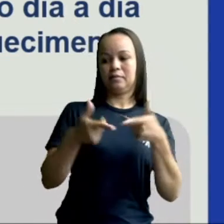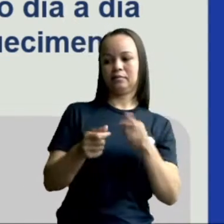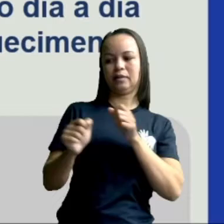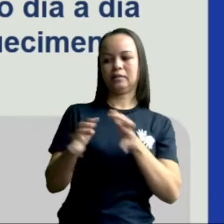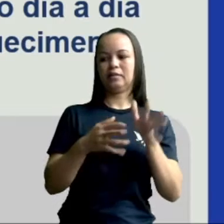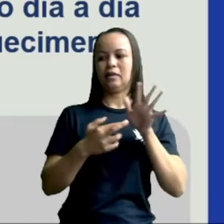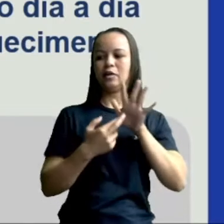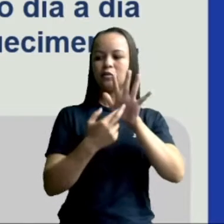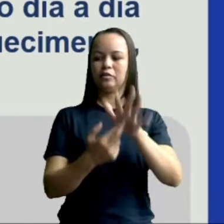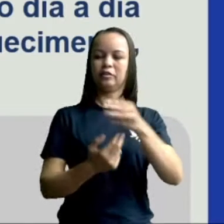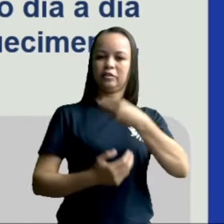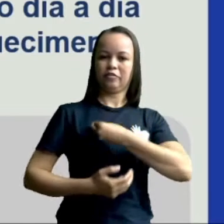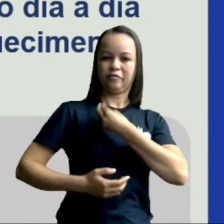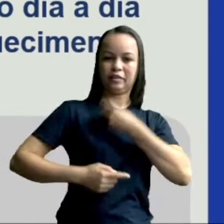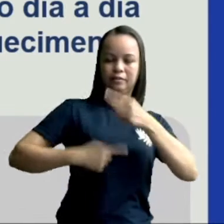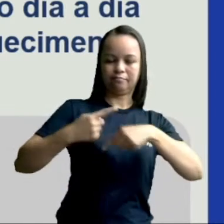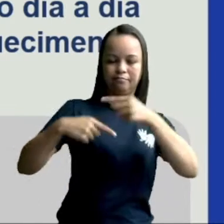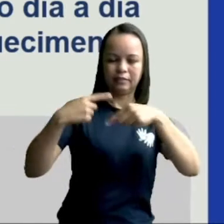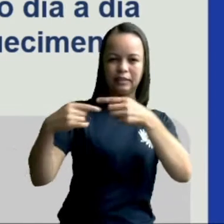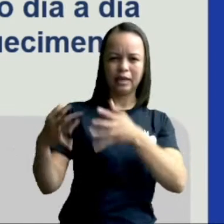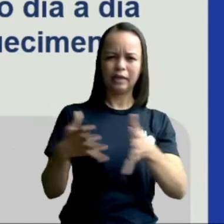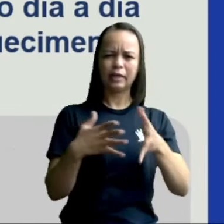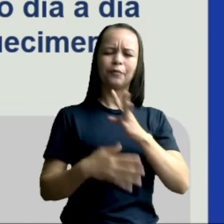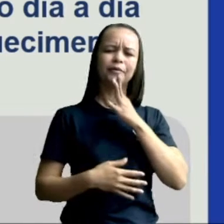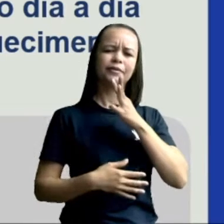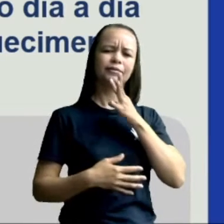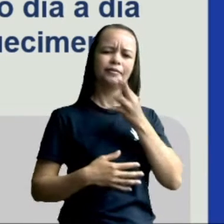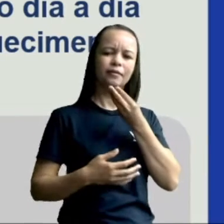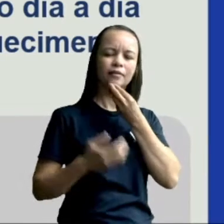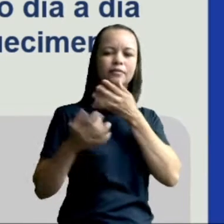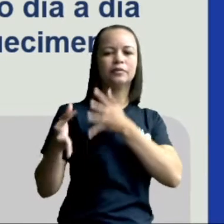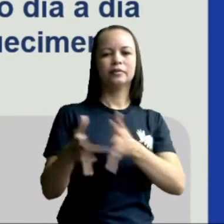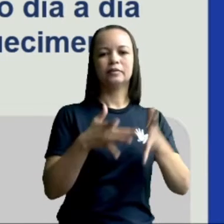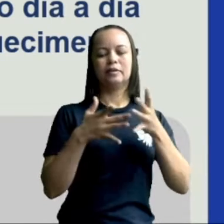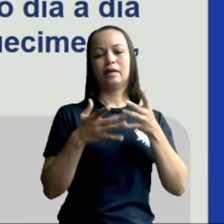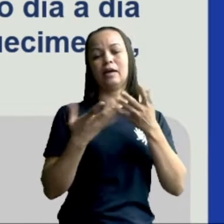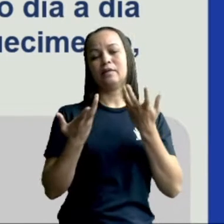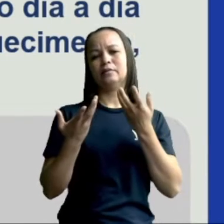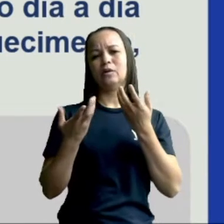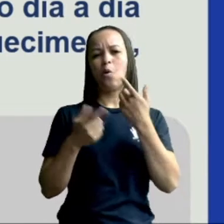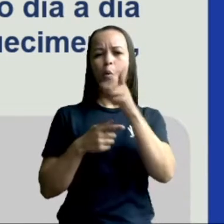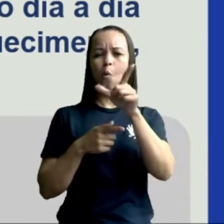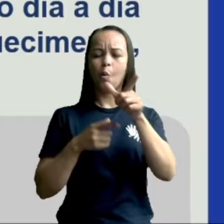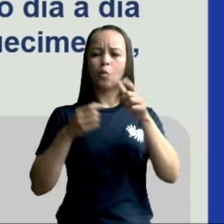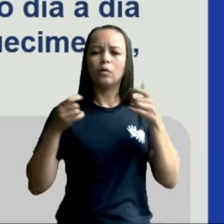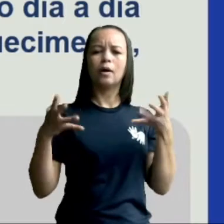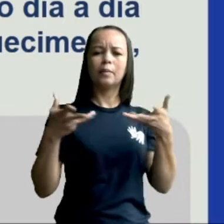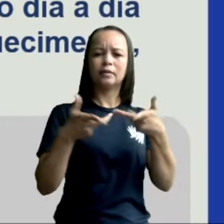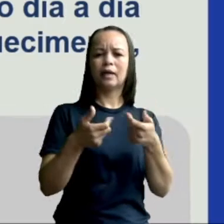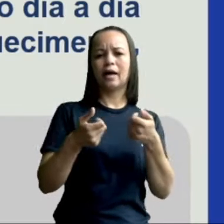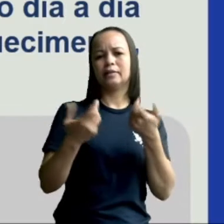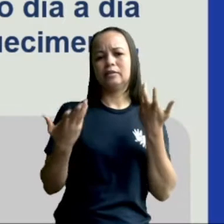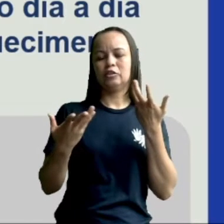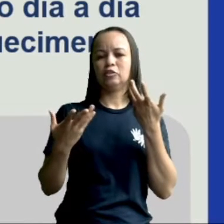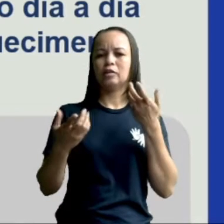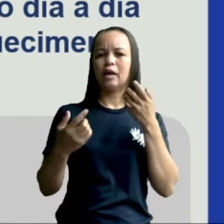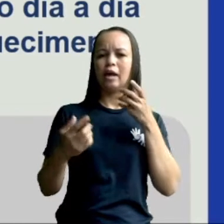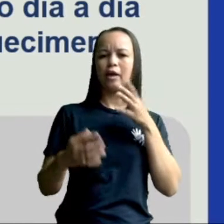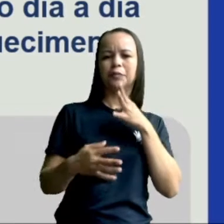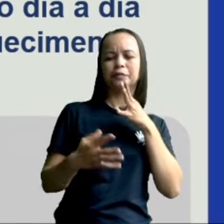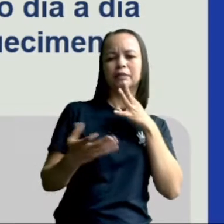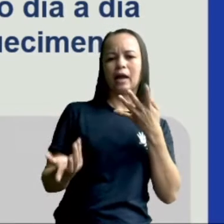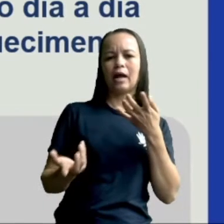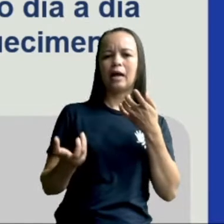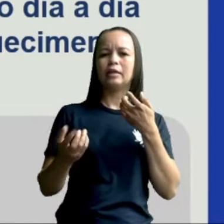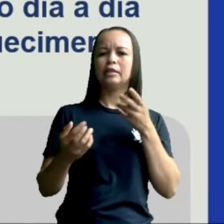sua composição. E também, outra habilidade é testar e relatar transformações nos materiais